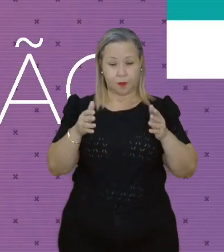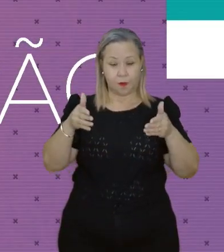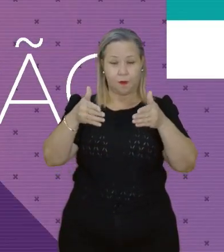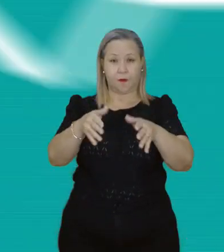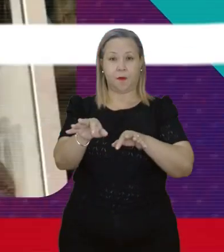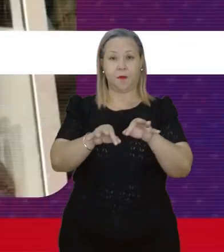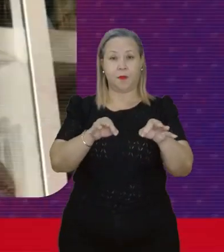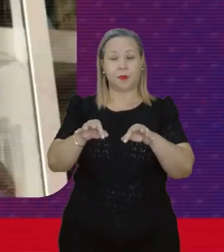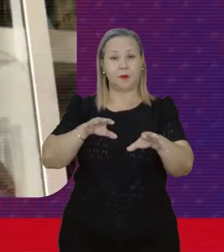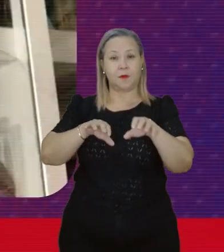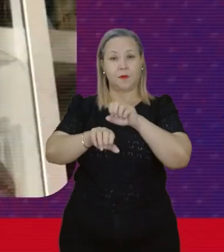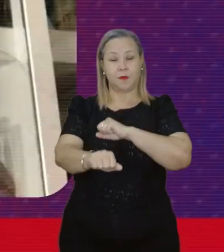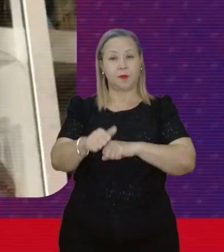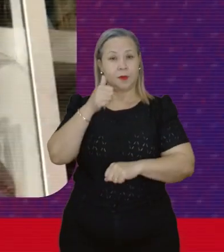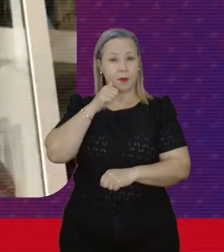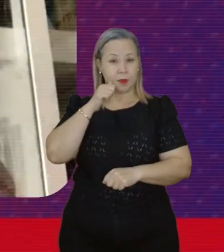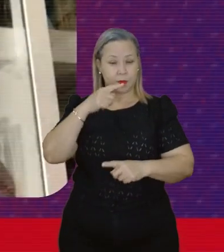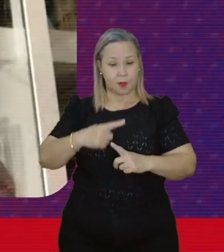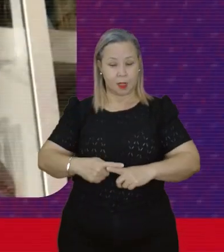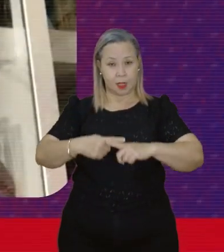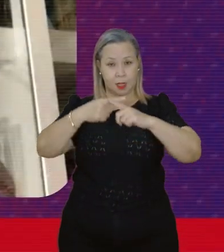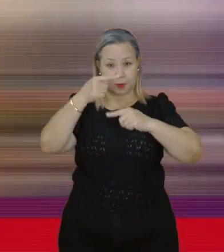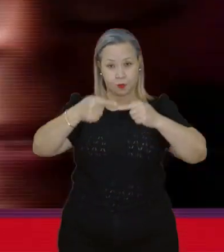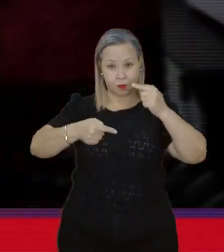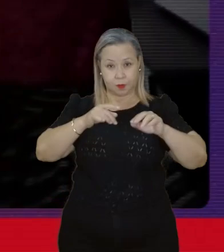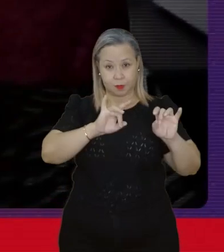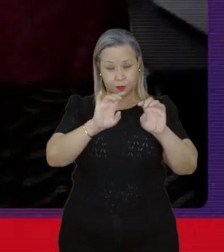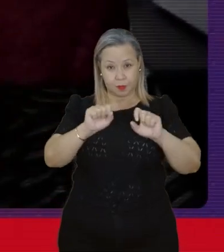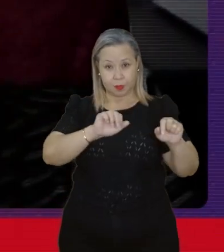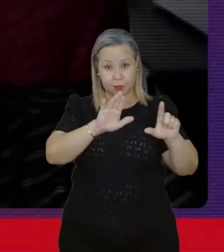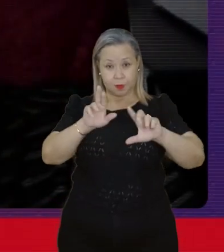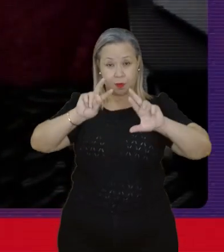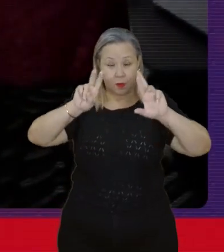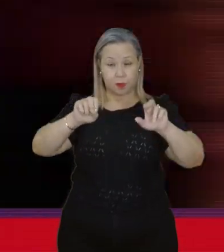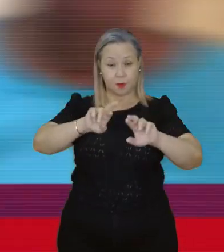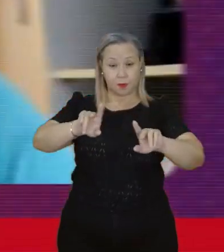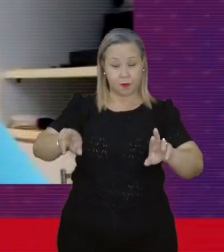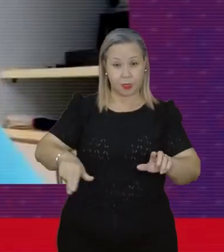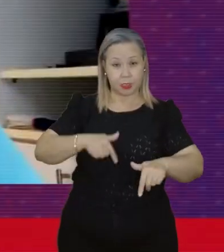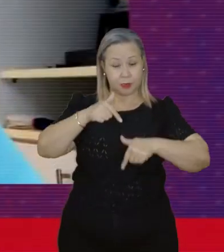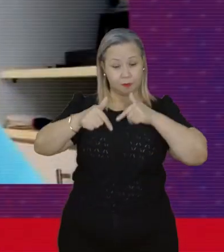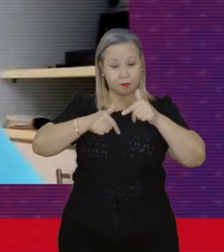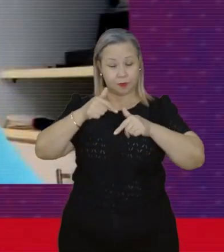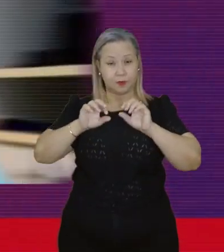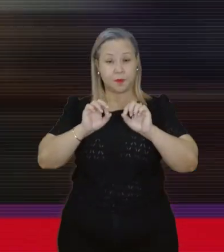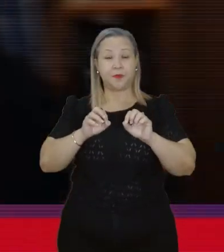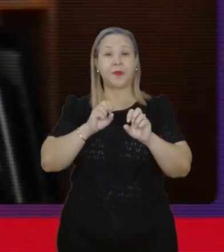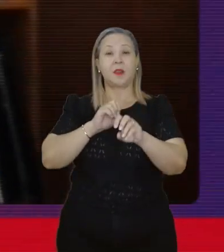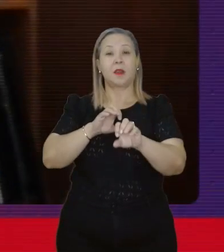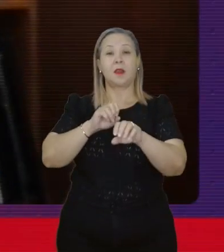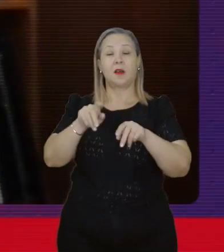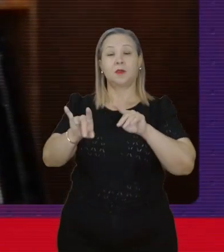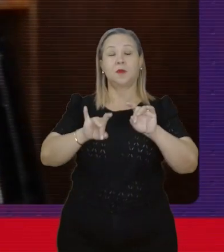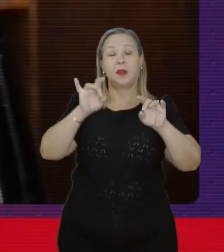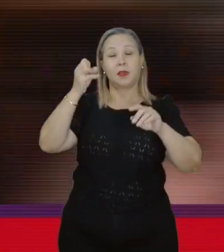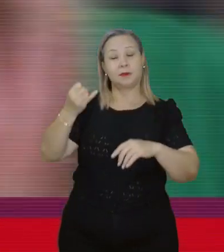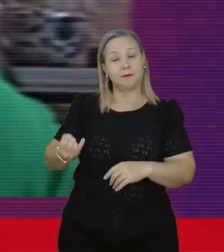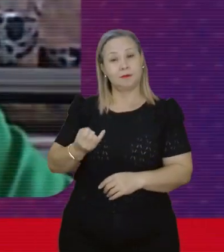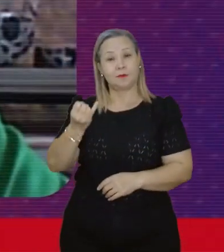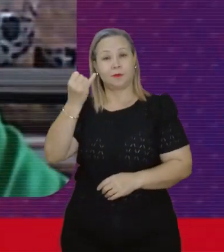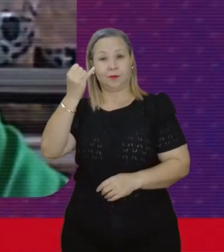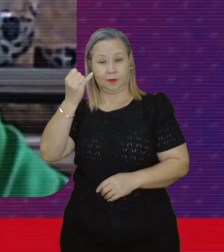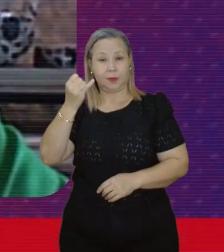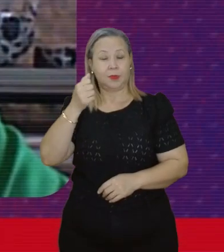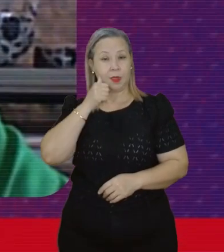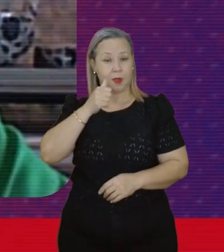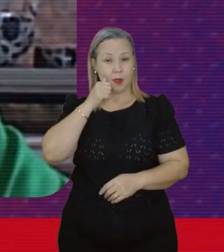das mulheres para a disputa política. A cada semana, um tema diferente será trabalhado em aulas preparadas por especialistas e mulheres de notório saber.